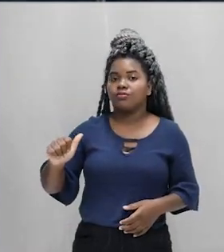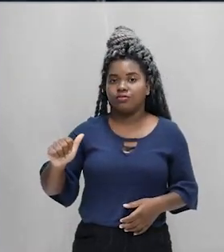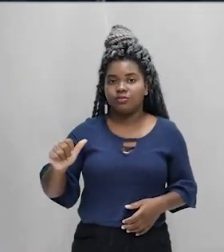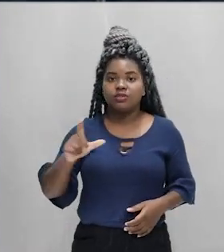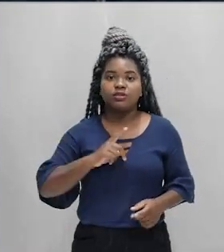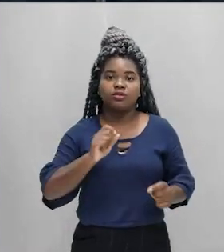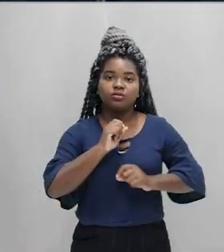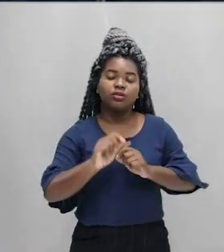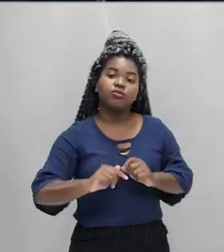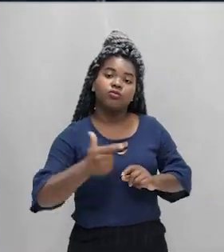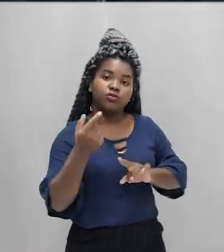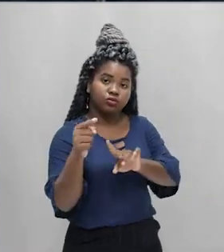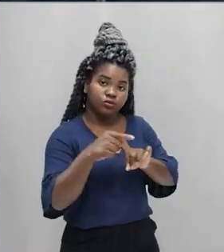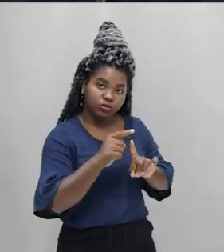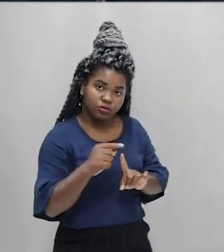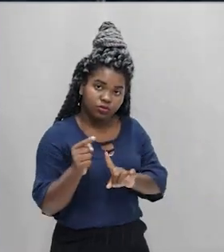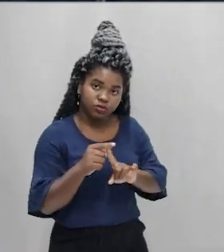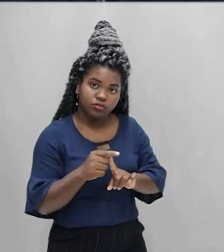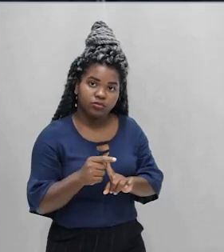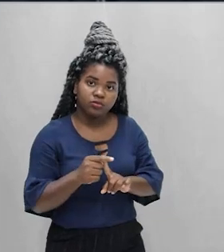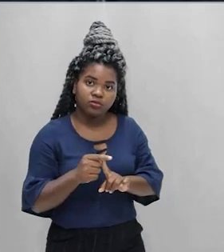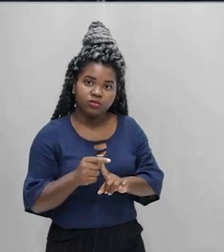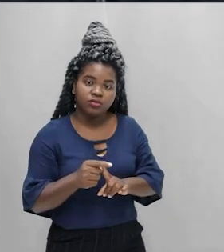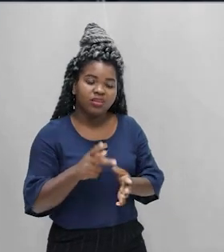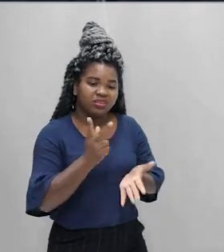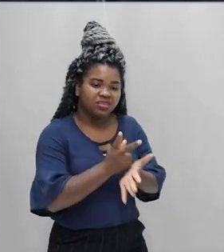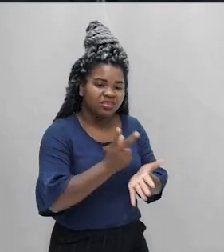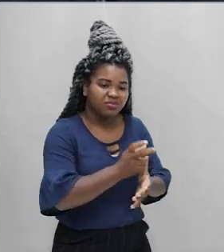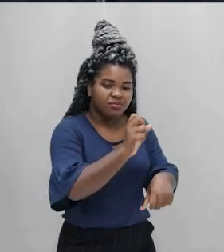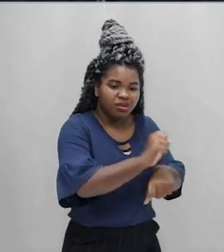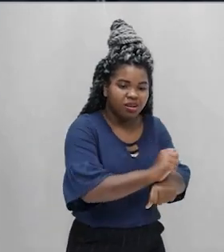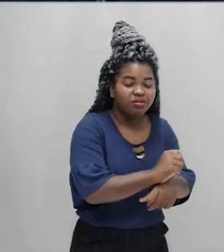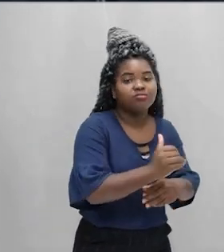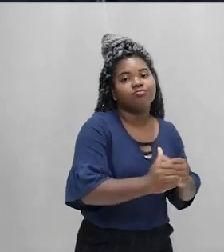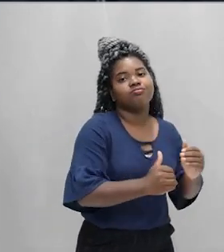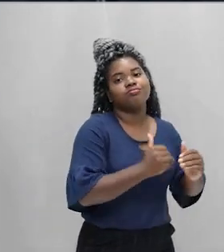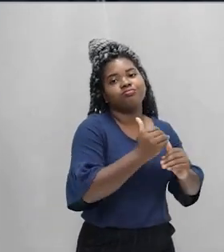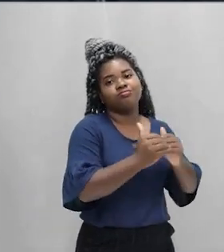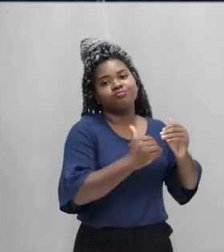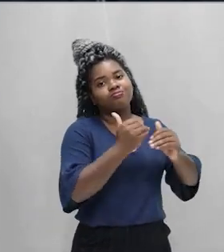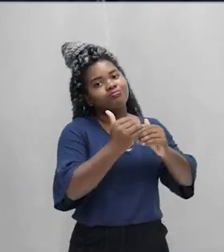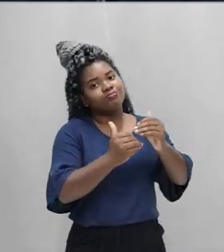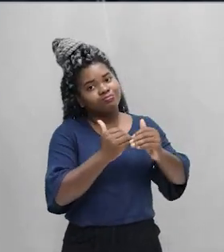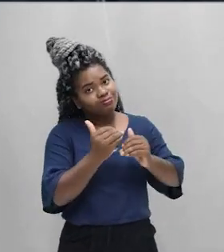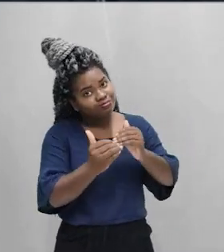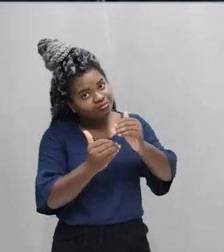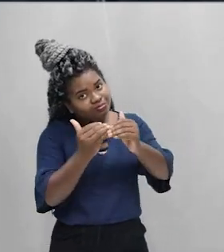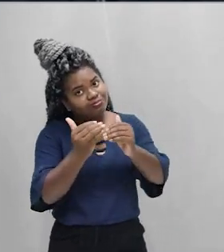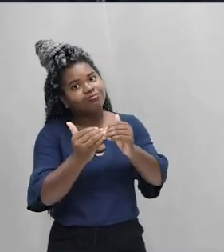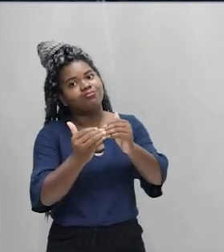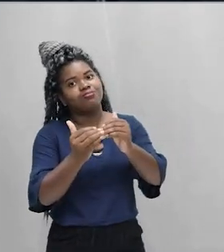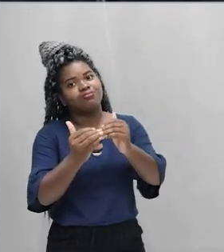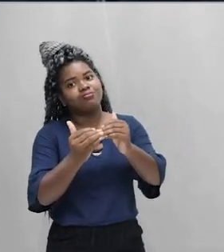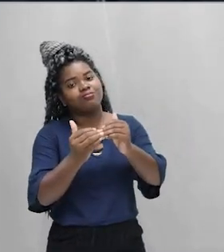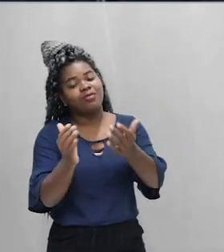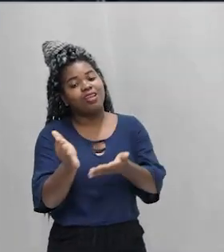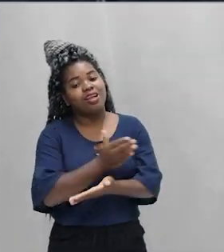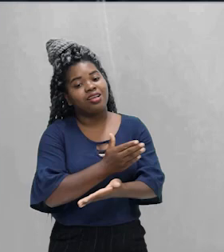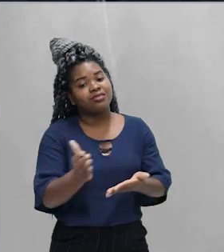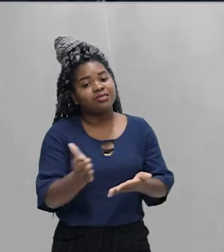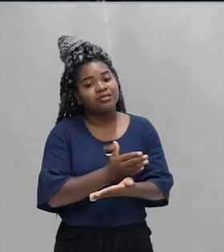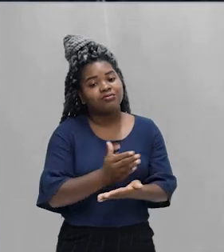classe burguesa, tá? Ela não permanece estática, não, ela vai evoluindo. Às vezes você pode